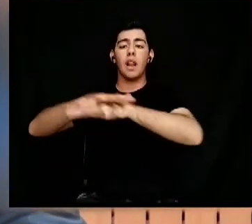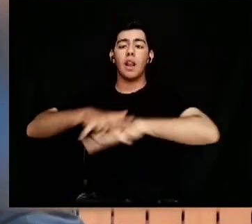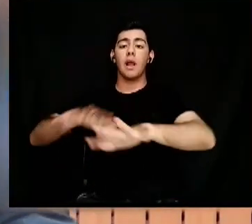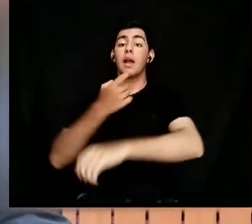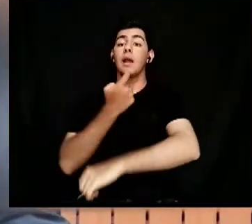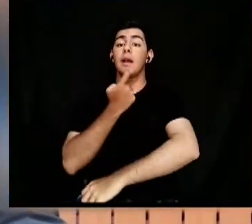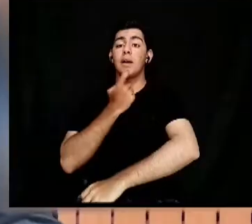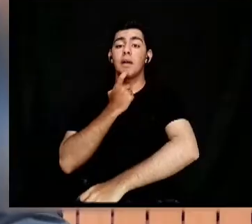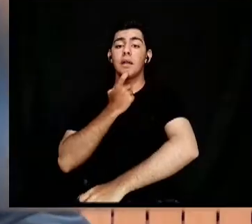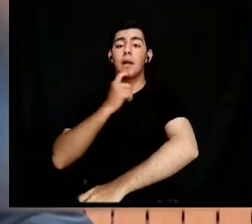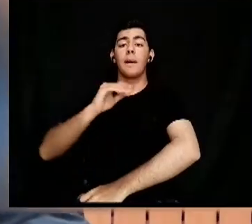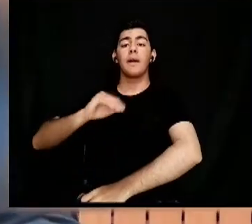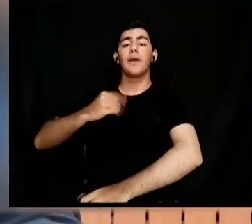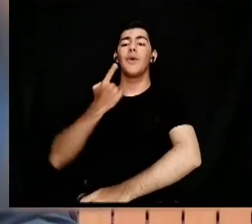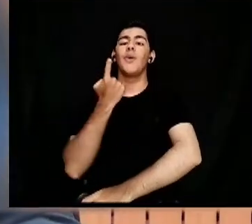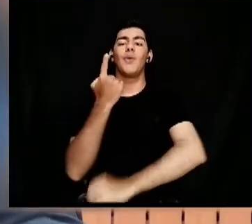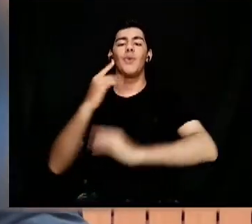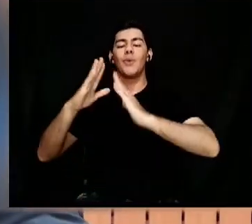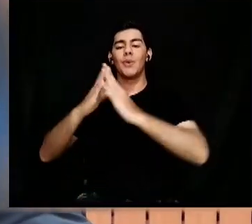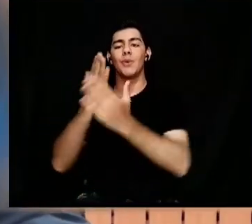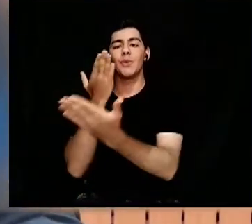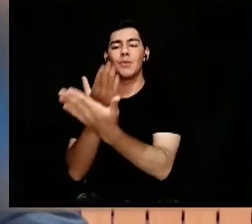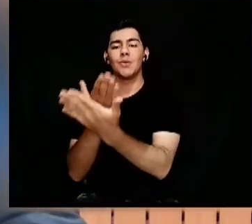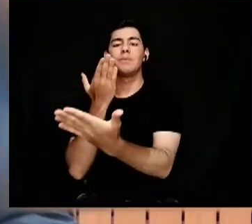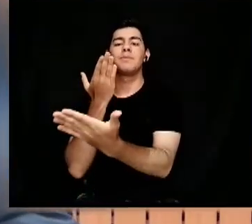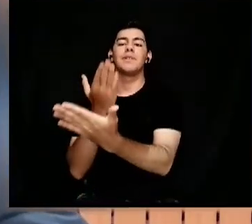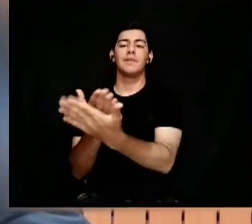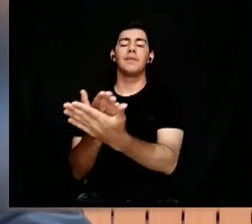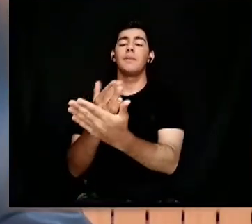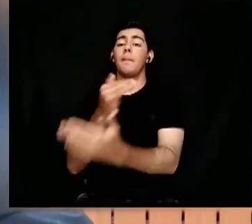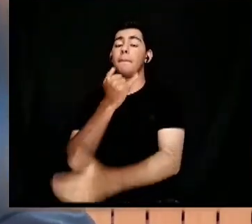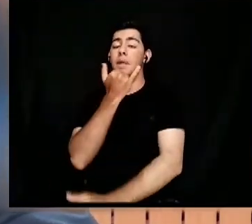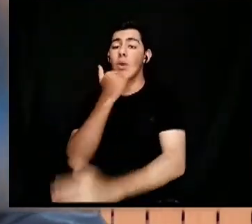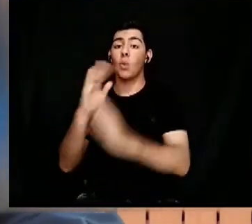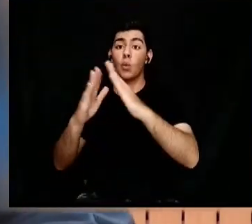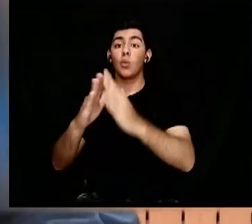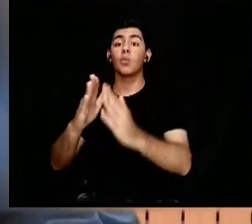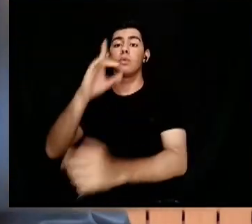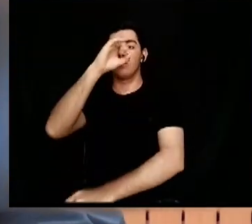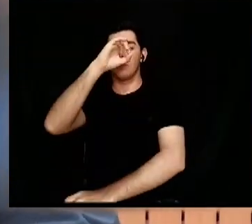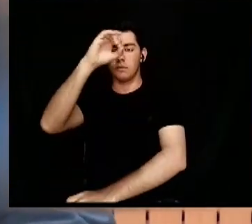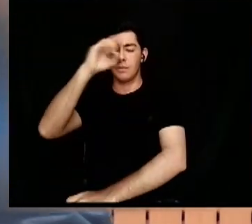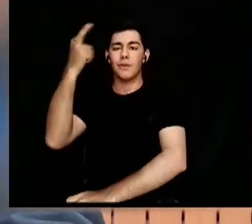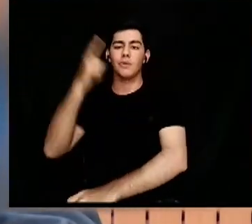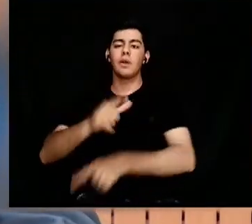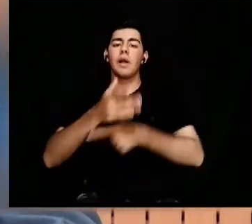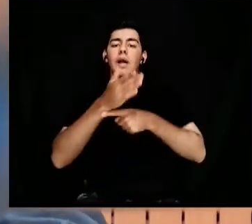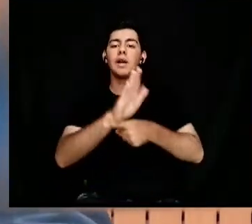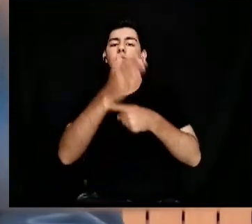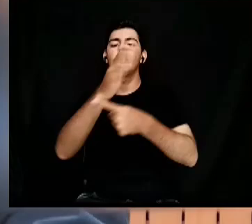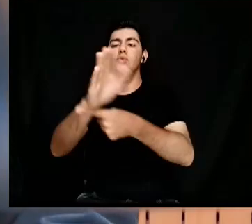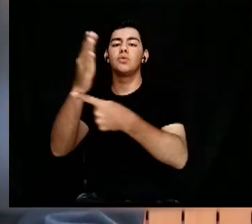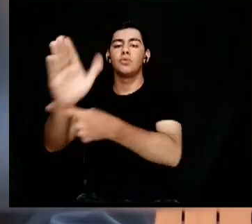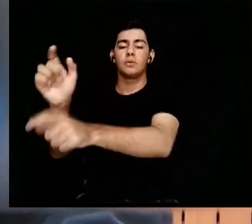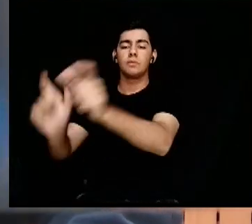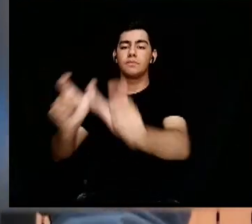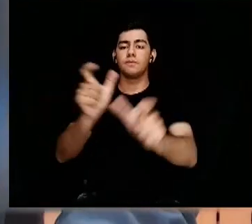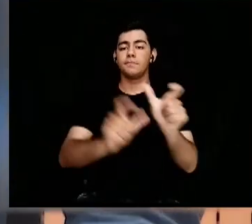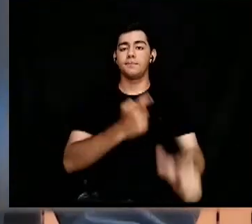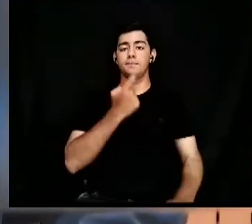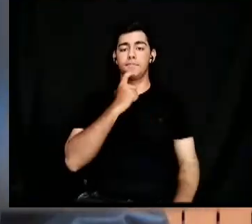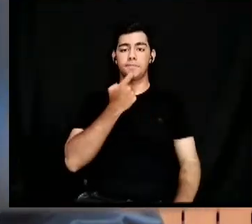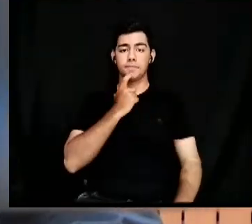um instrumento da administração pública para atender a nossa população. Campinas,